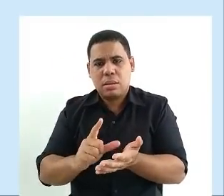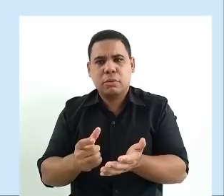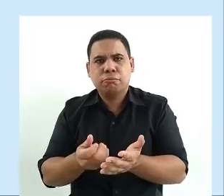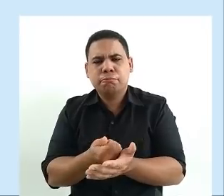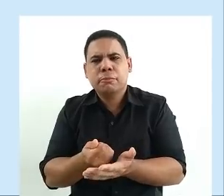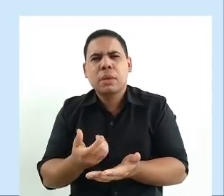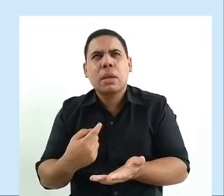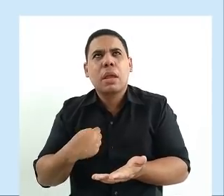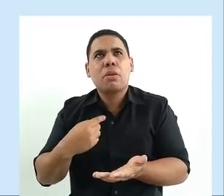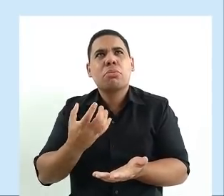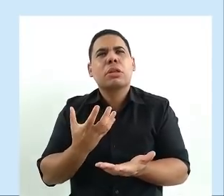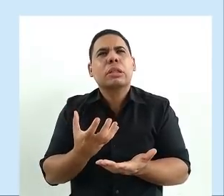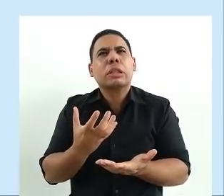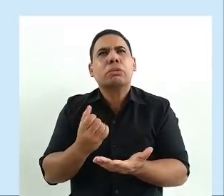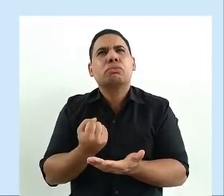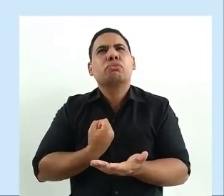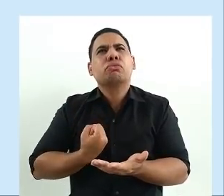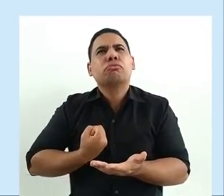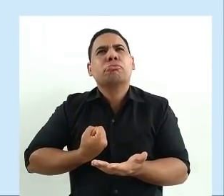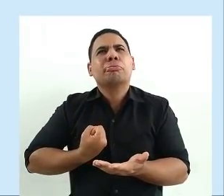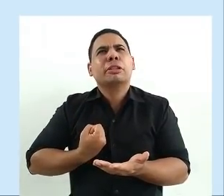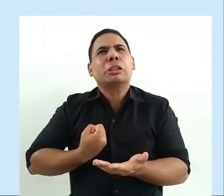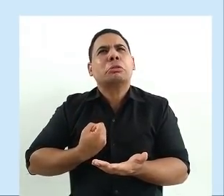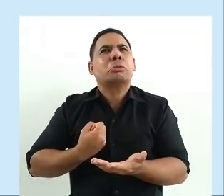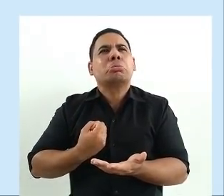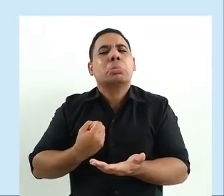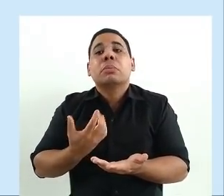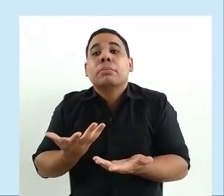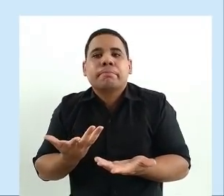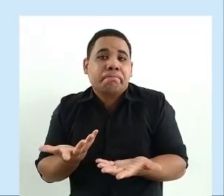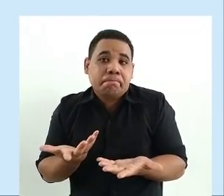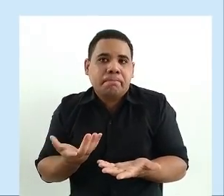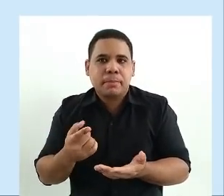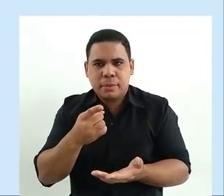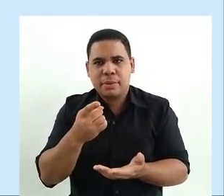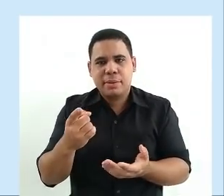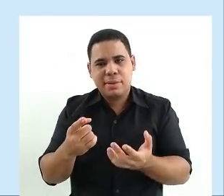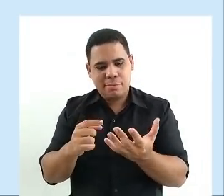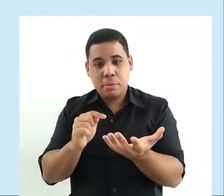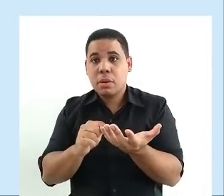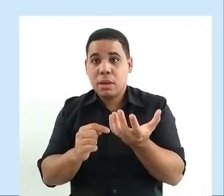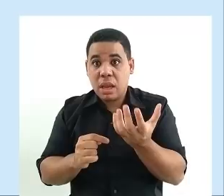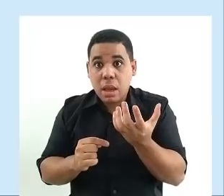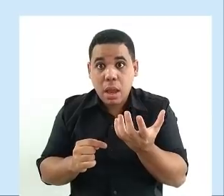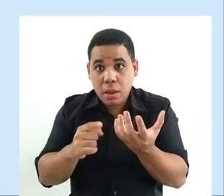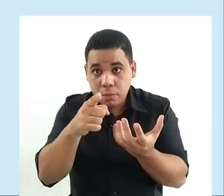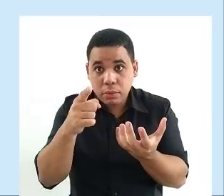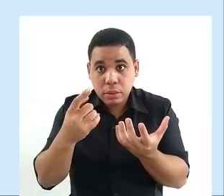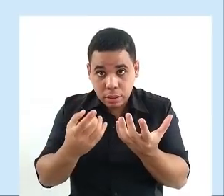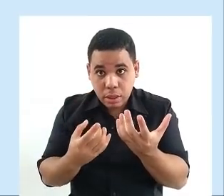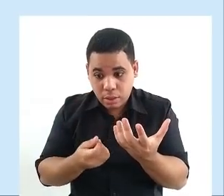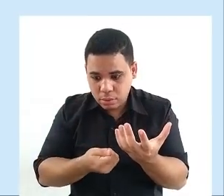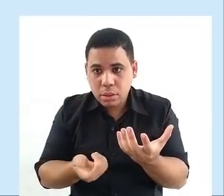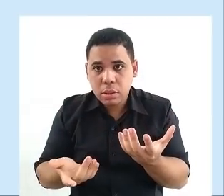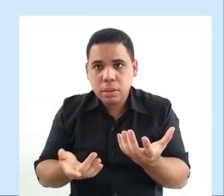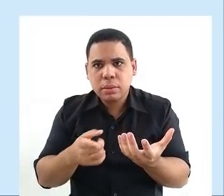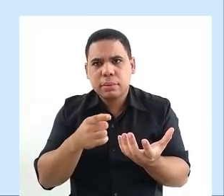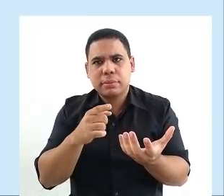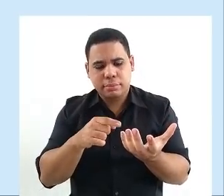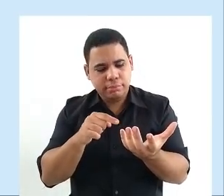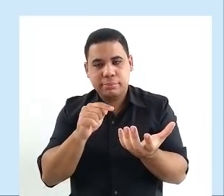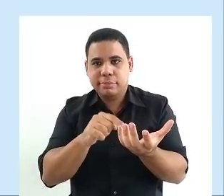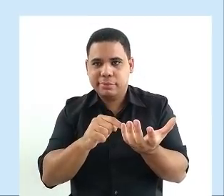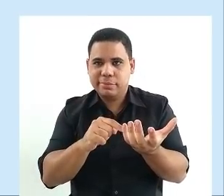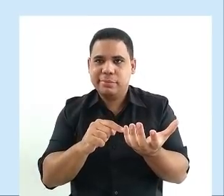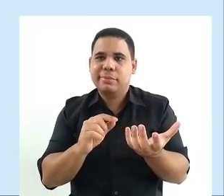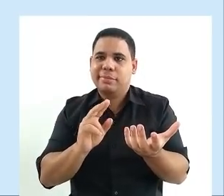eu posso querer, numa brincadeira, que os meus lançamentos de dados só saiam números pares.